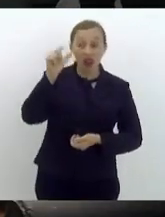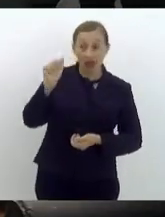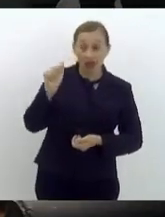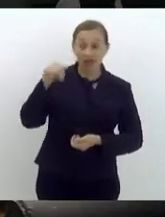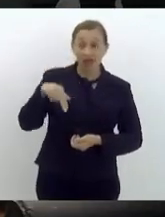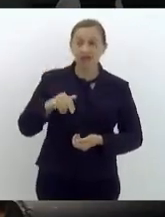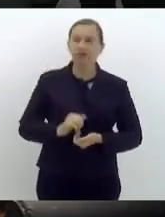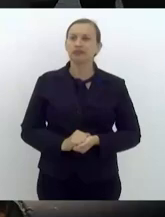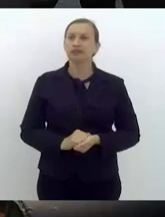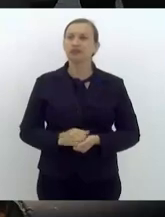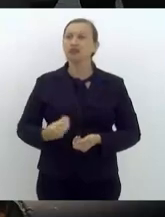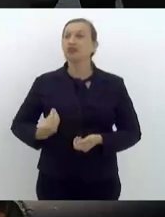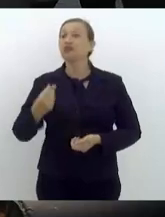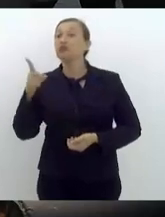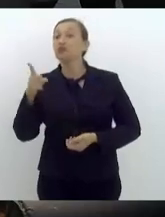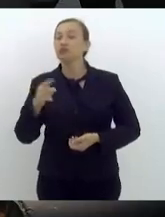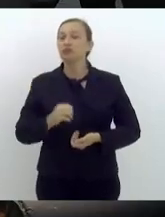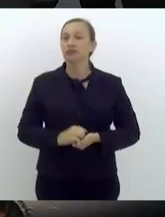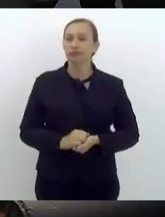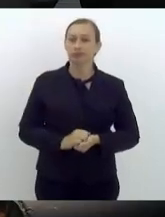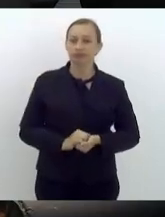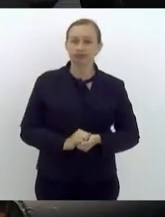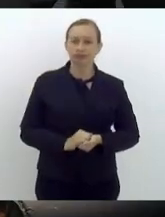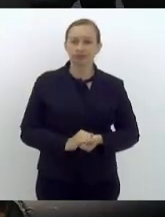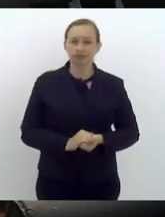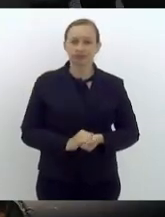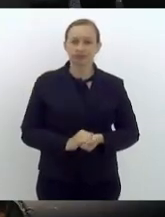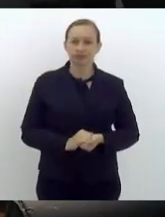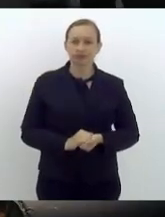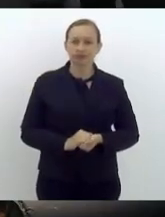vindo aqui. Posso votar para você?